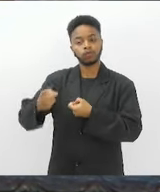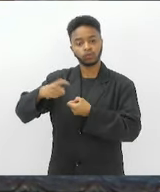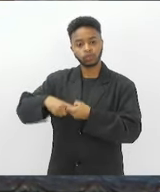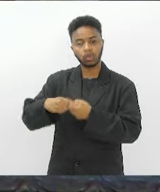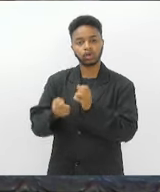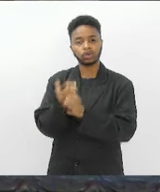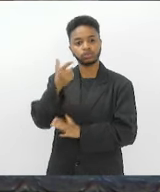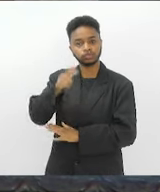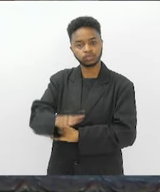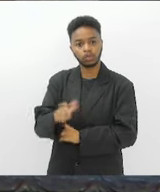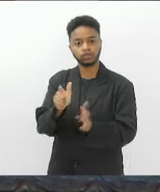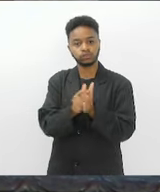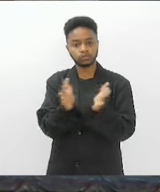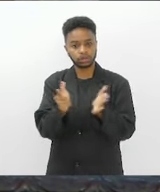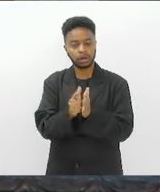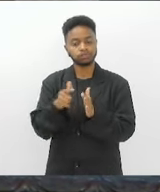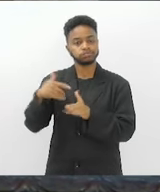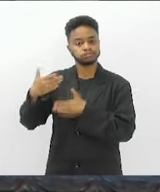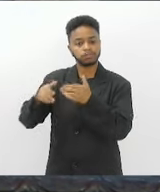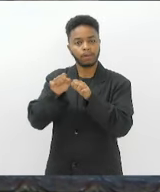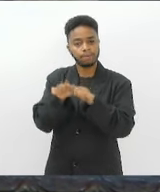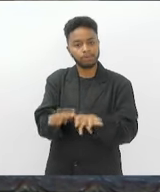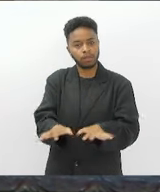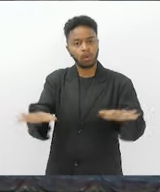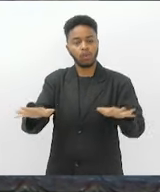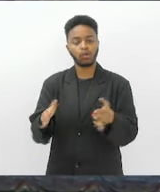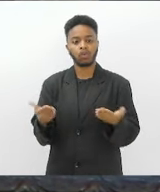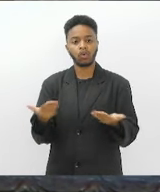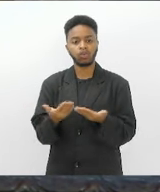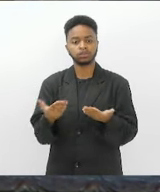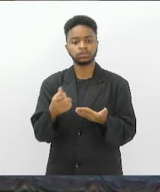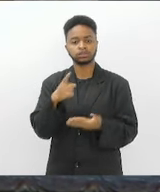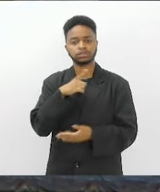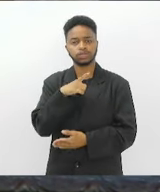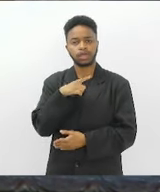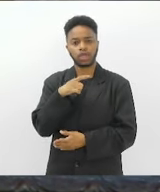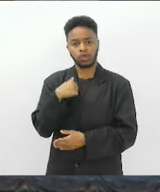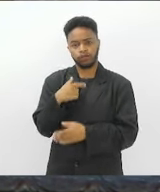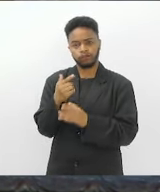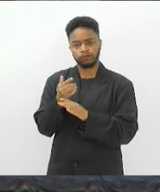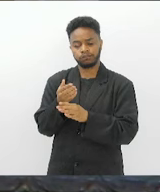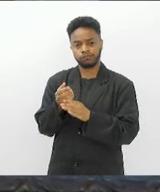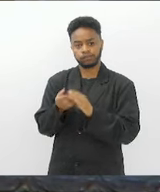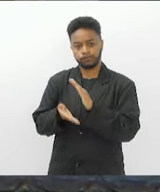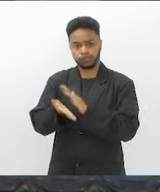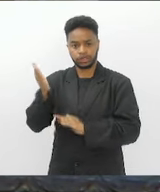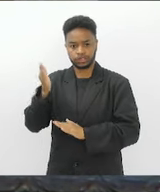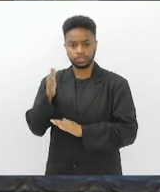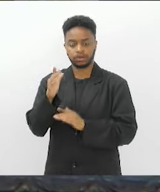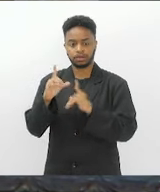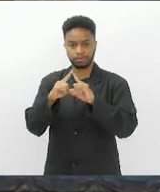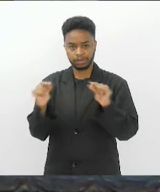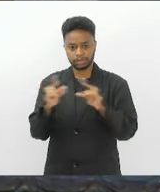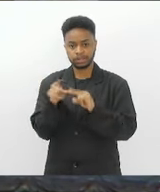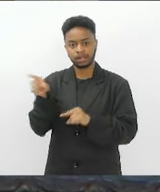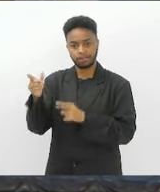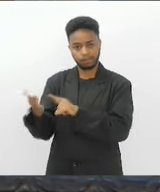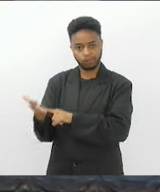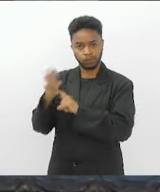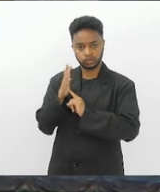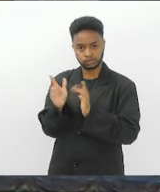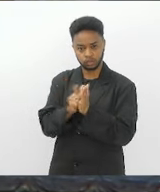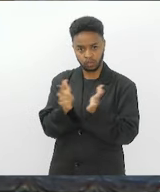jornal ganhou força, hoje tem, eu estive em Brasília recentemente, ele mostrou edição lá do Distrito Federal, e há